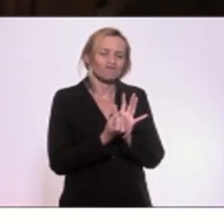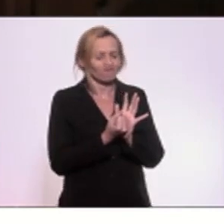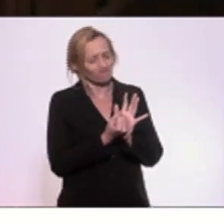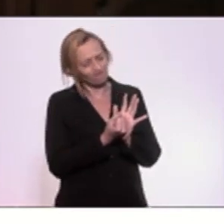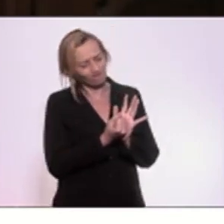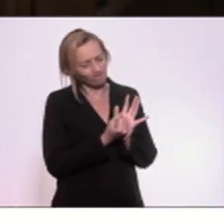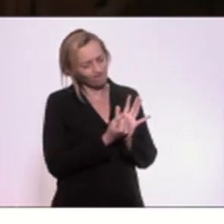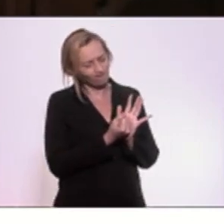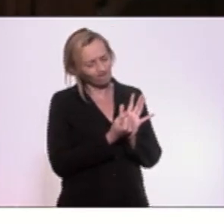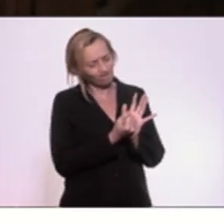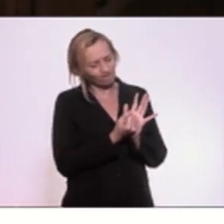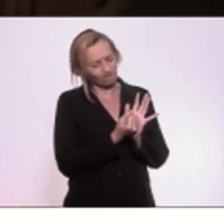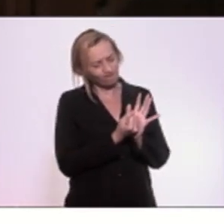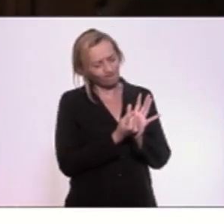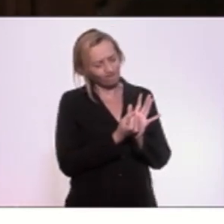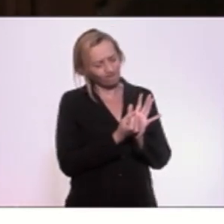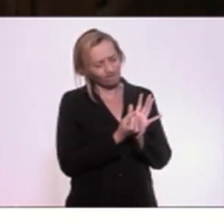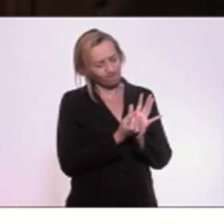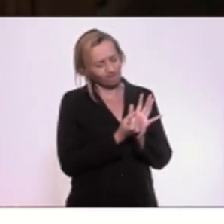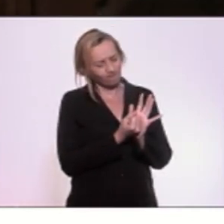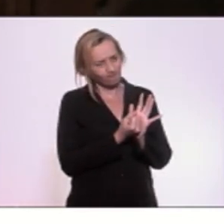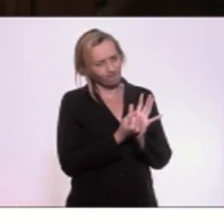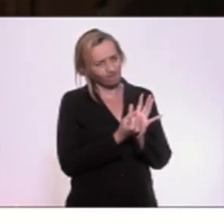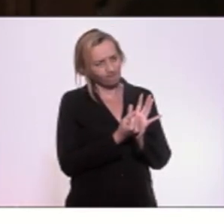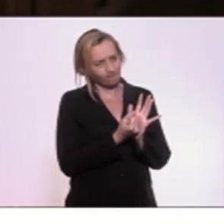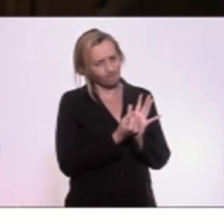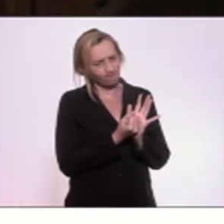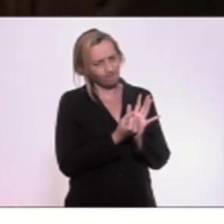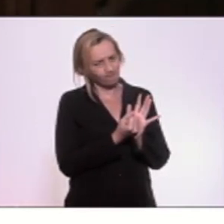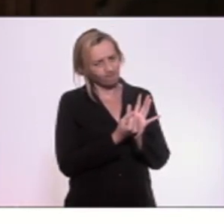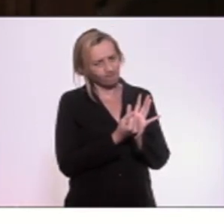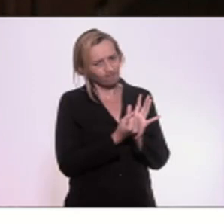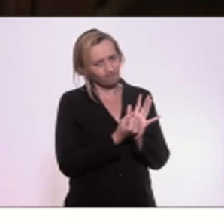completamente violado, estuprado,